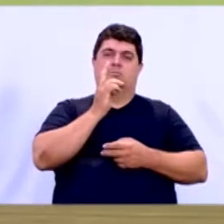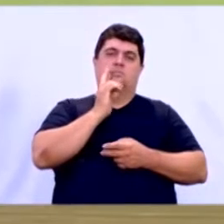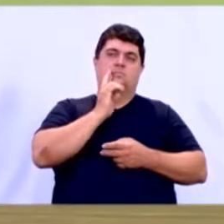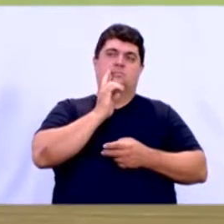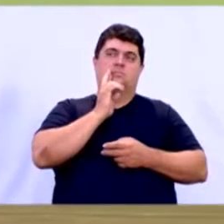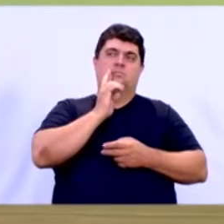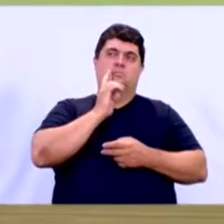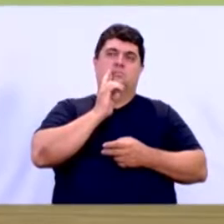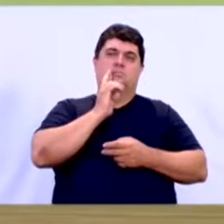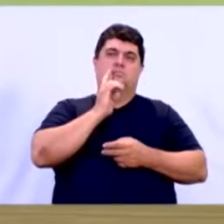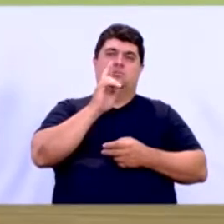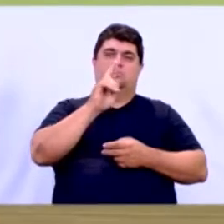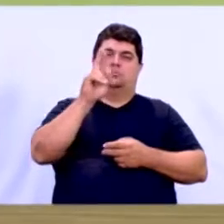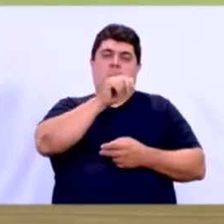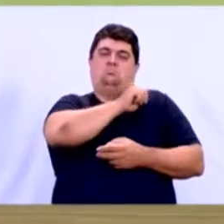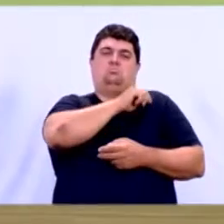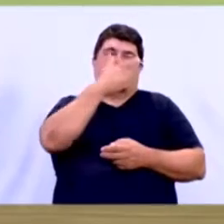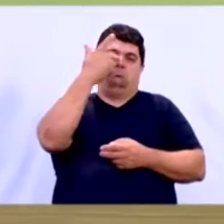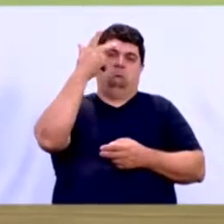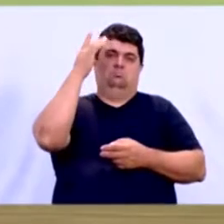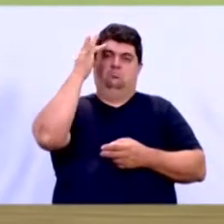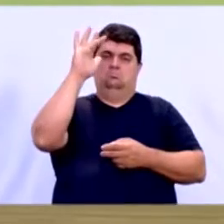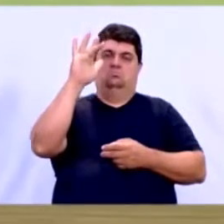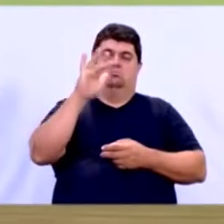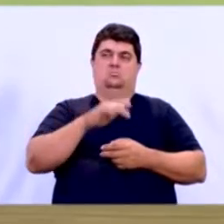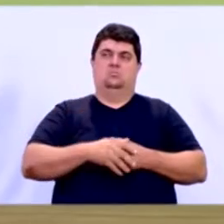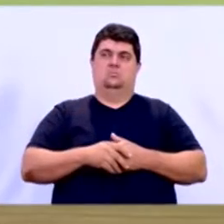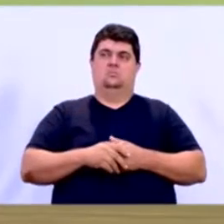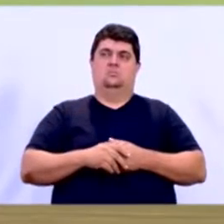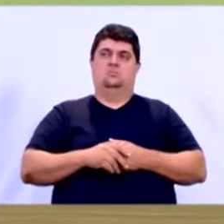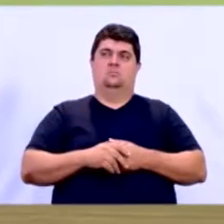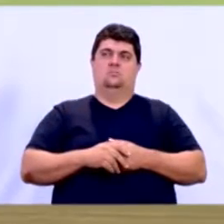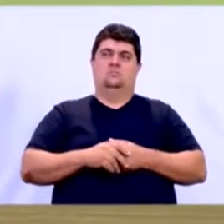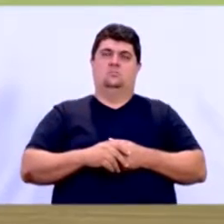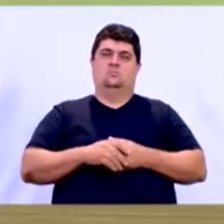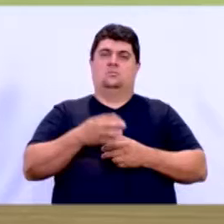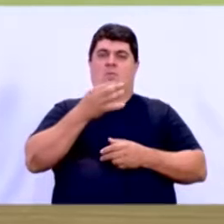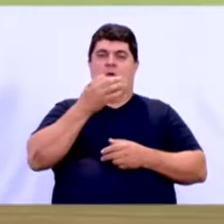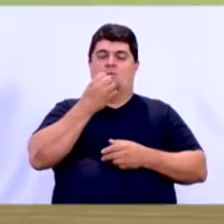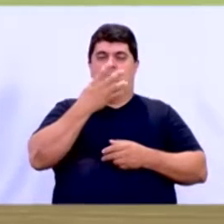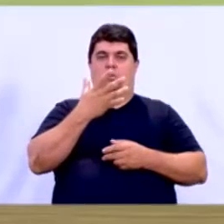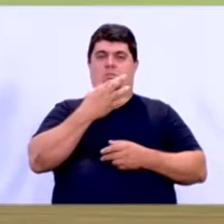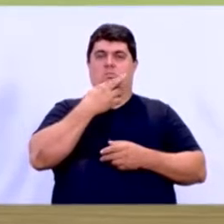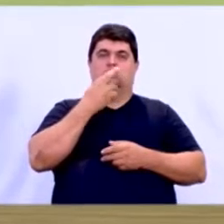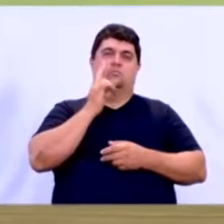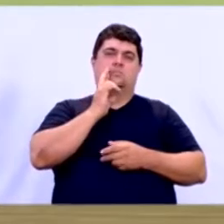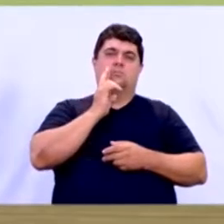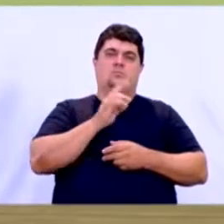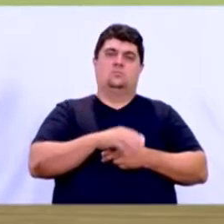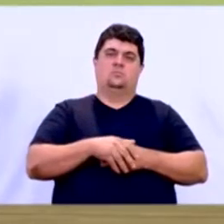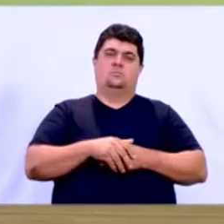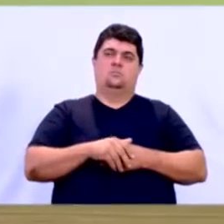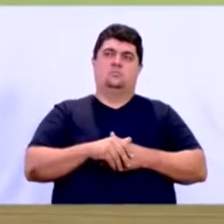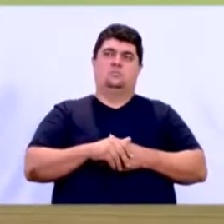Eu não tenho o nome dos alunos, mas mesmo assim também é uma proposta de restaurante.